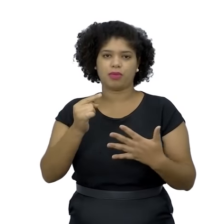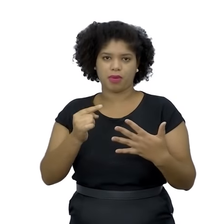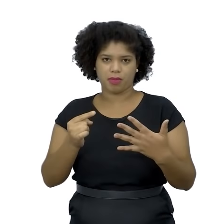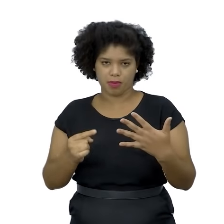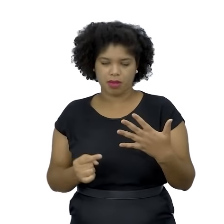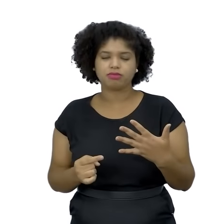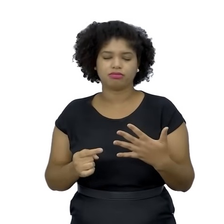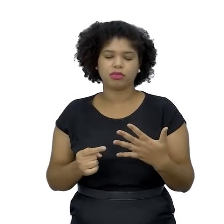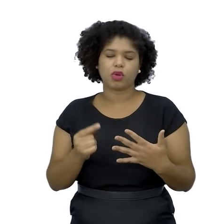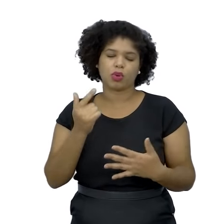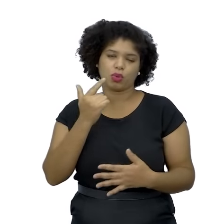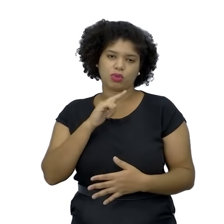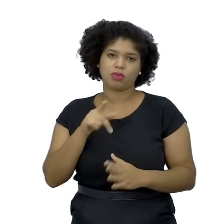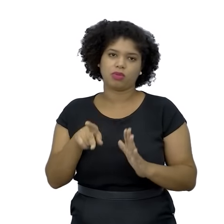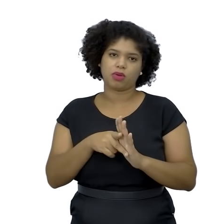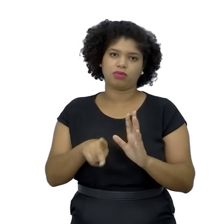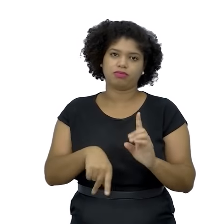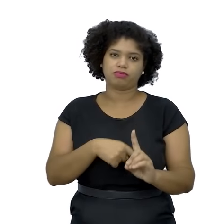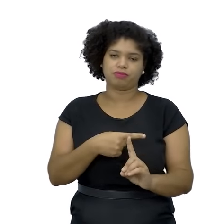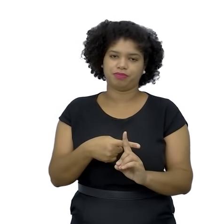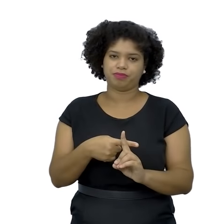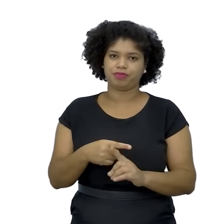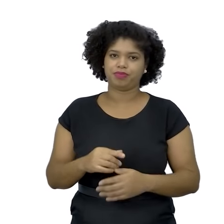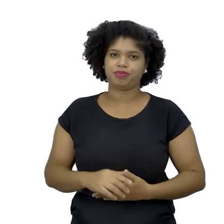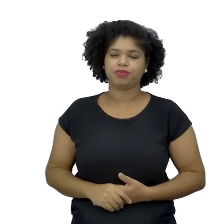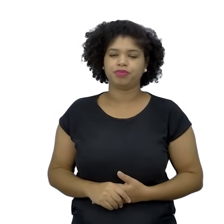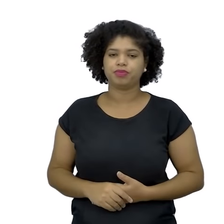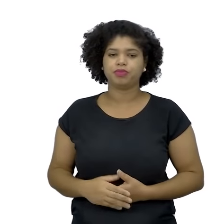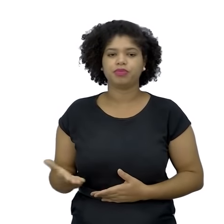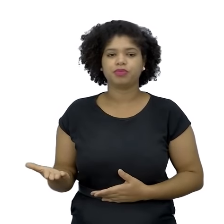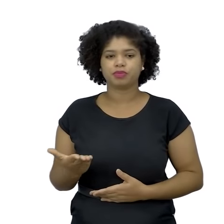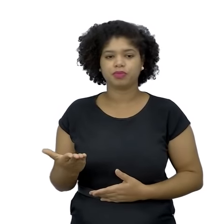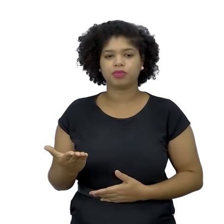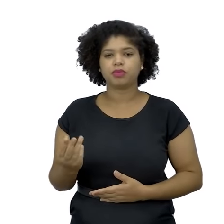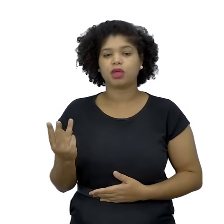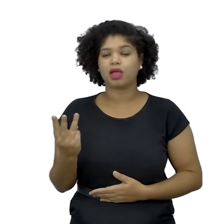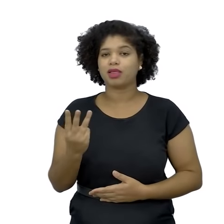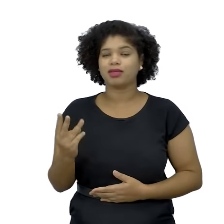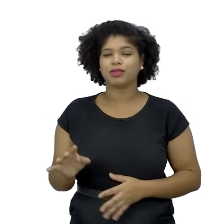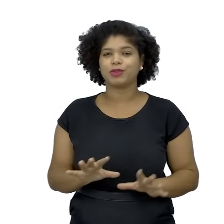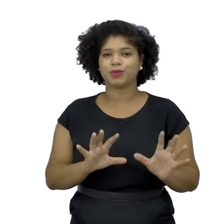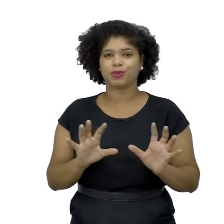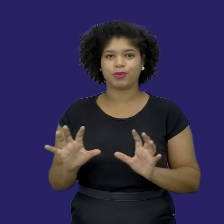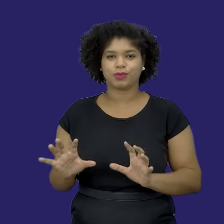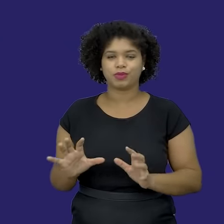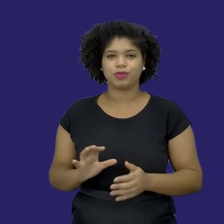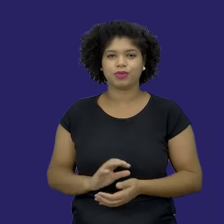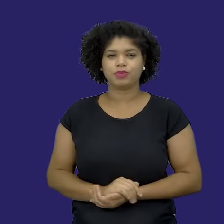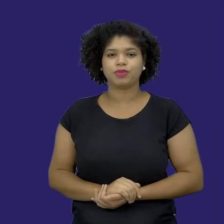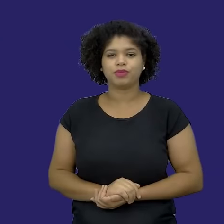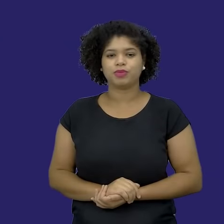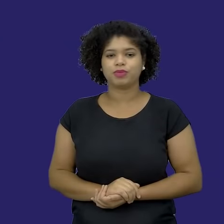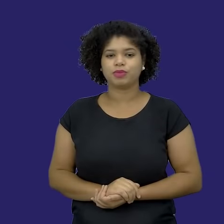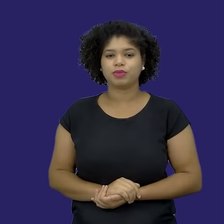aqui do campo aditivo. Então, vamos para o nosso terceiro momento.